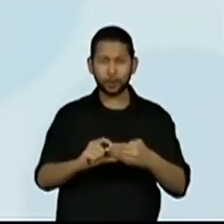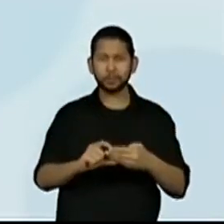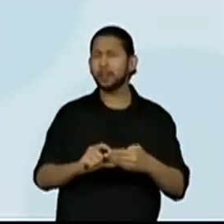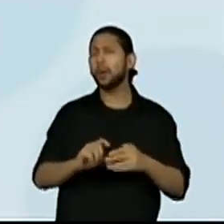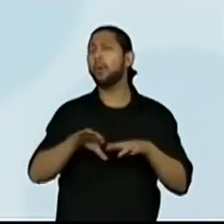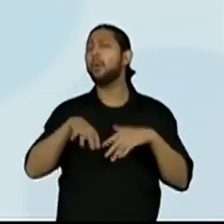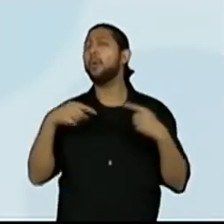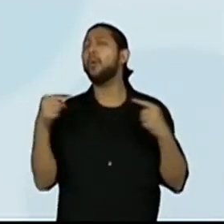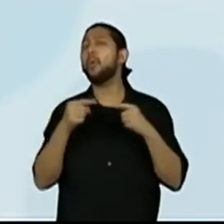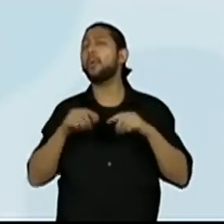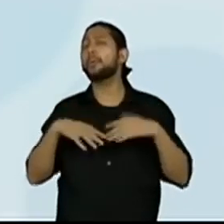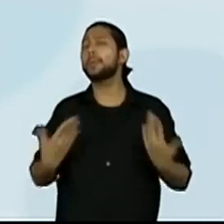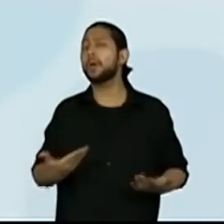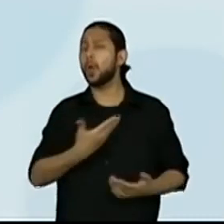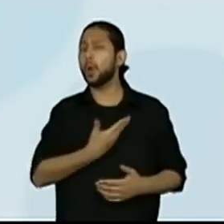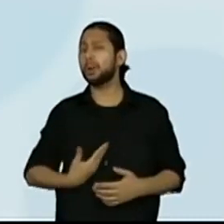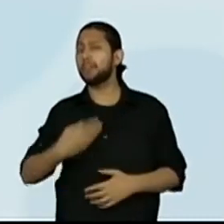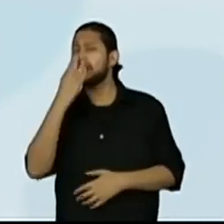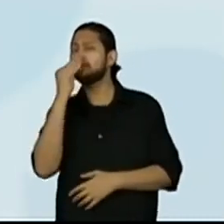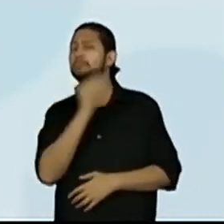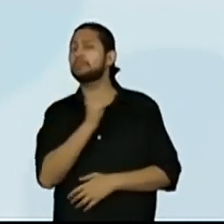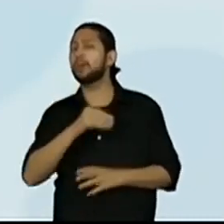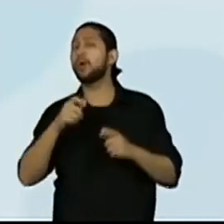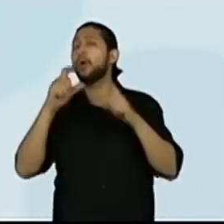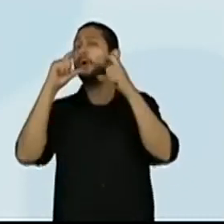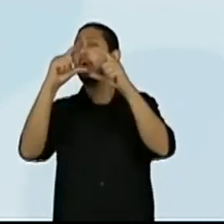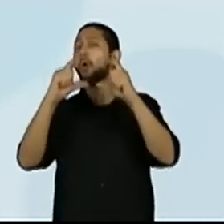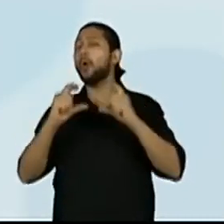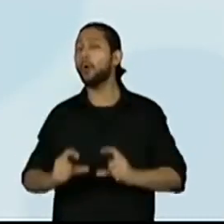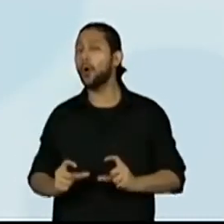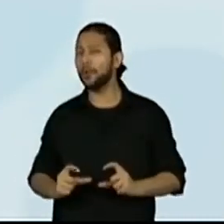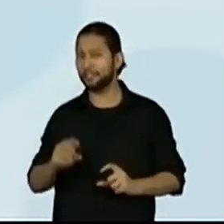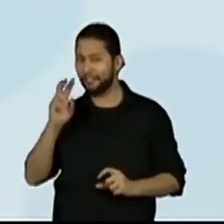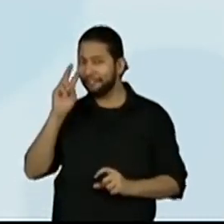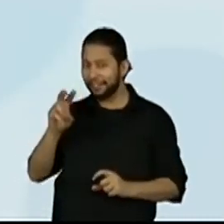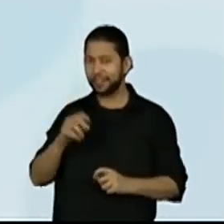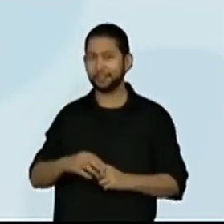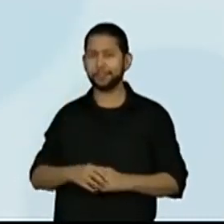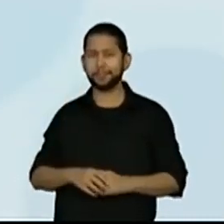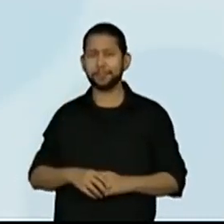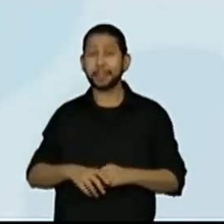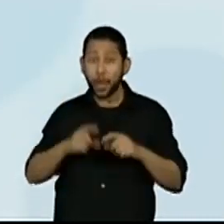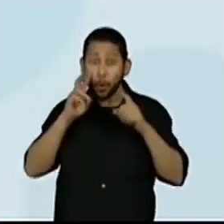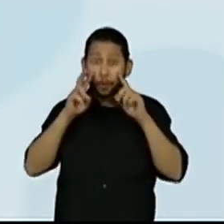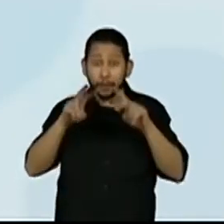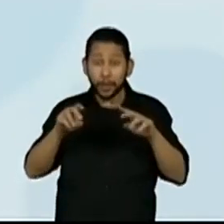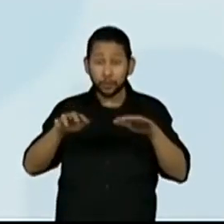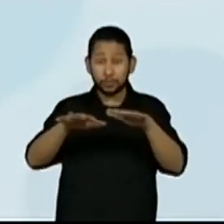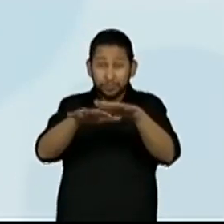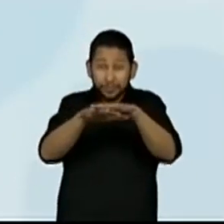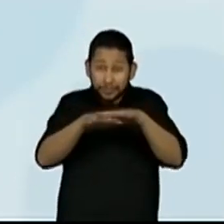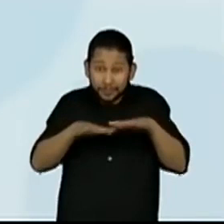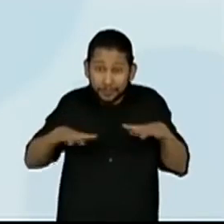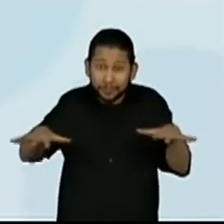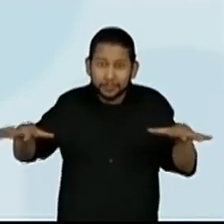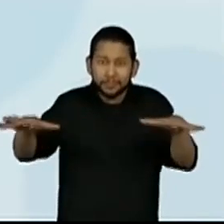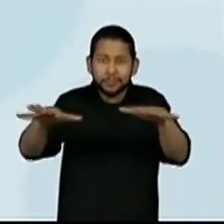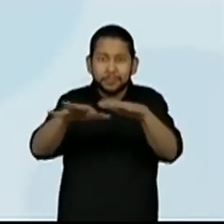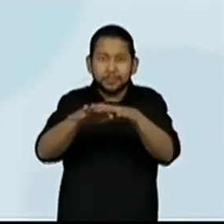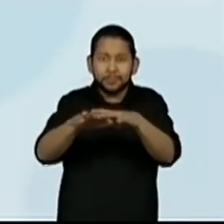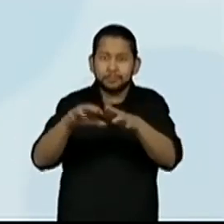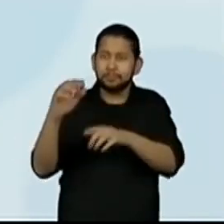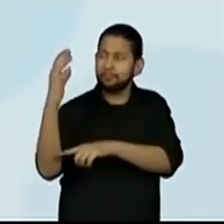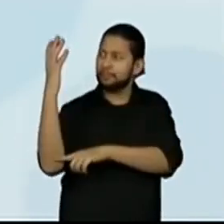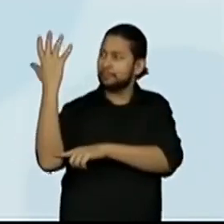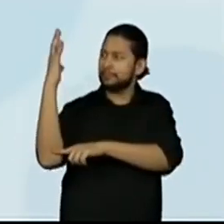descaso governamental. Essa paisagem, já logo no início, a gente percebe essa descrição, né,